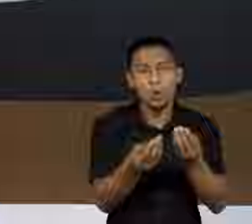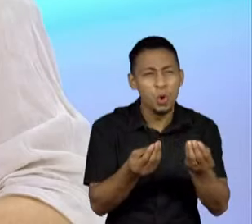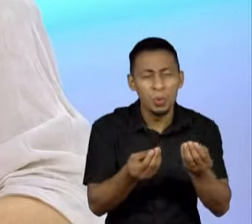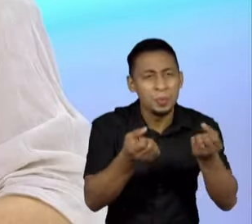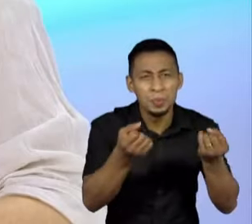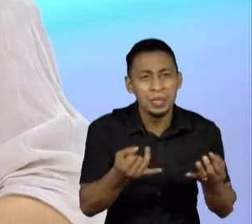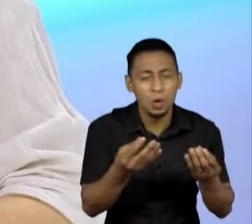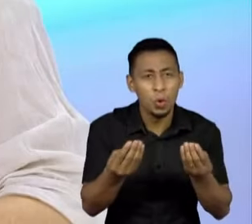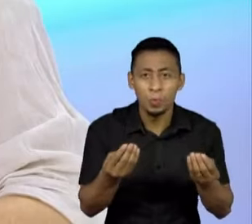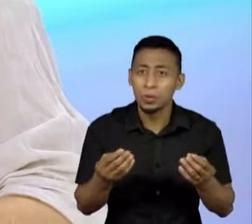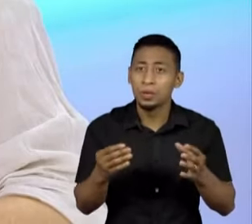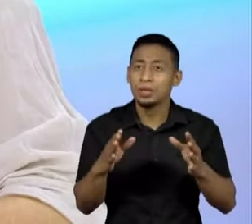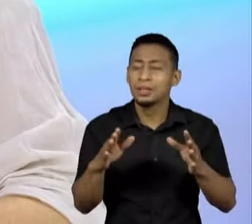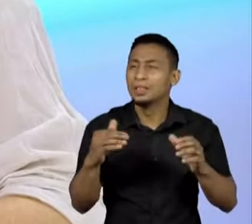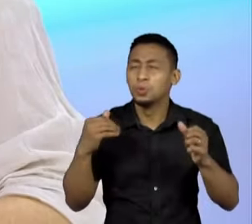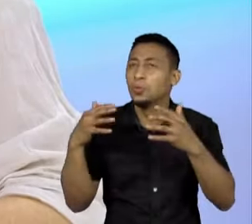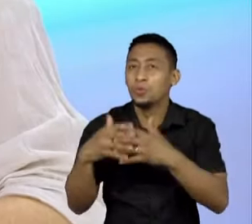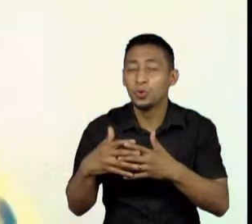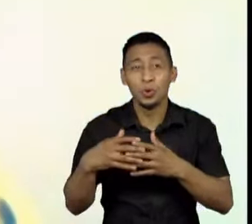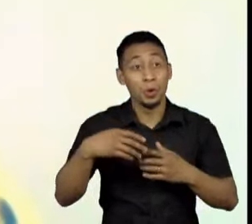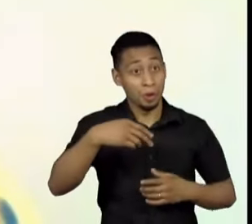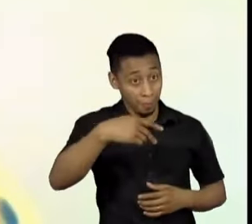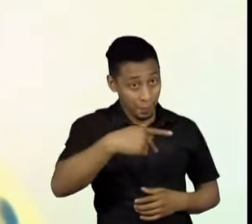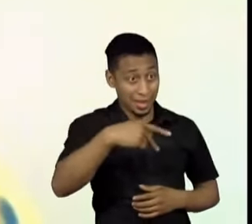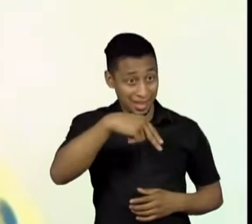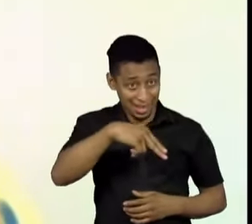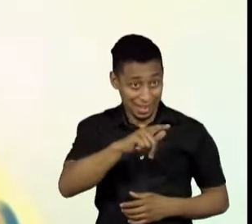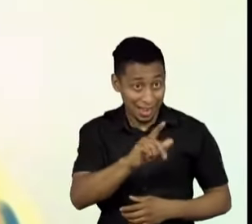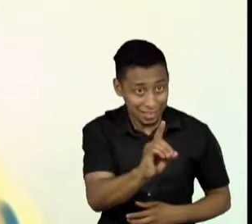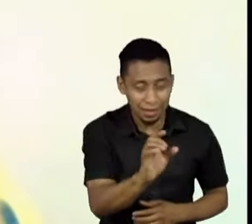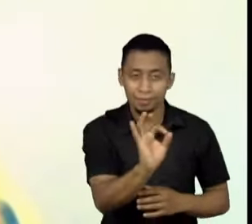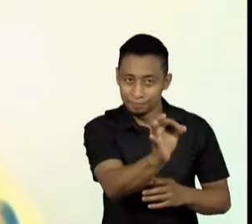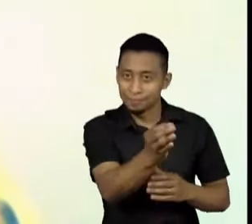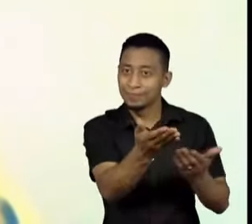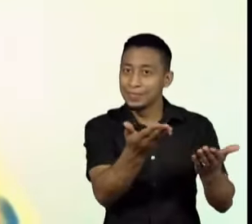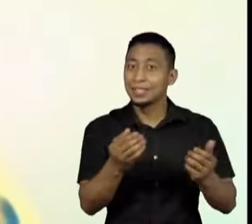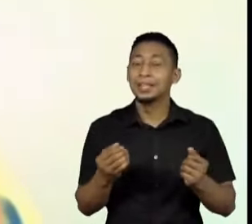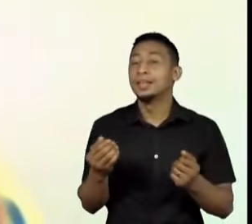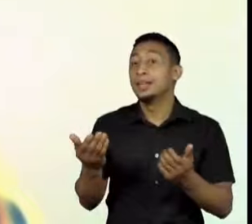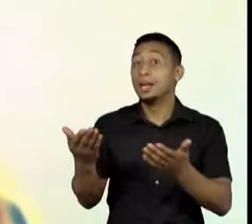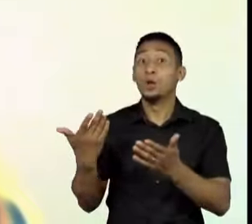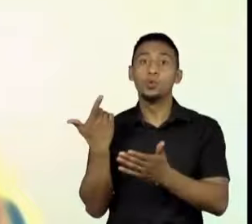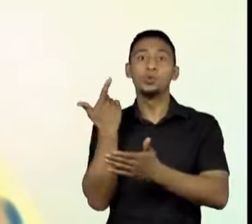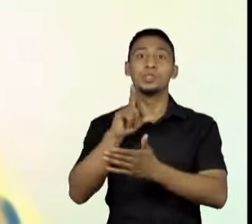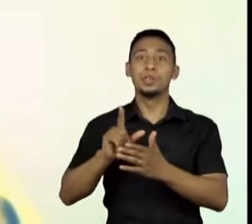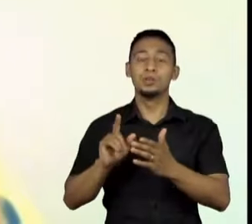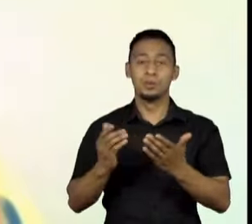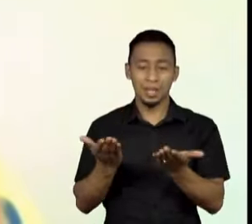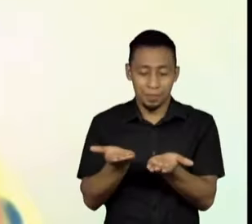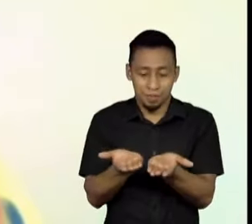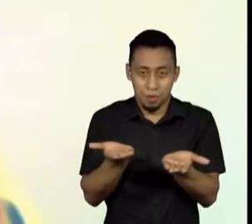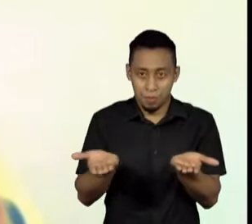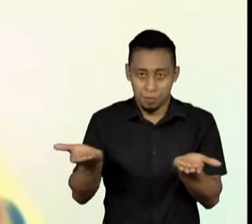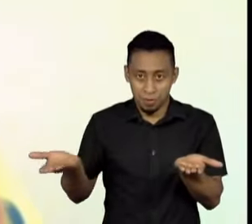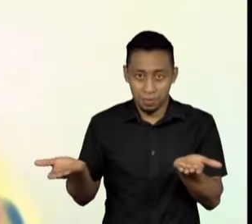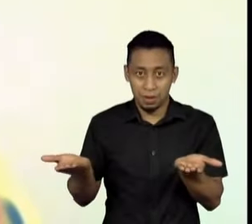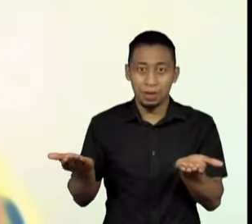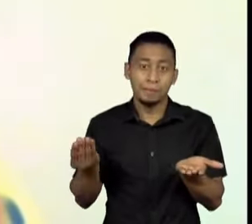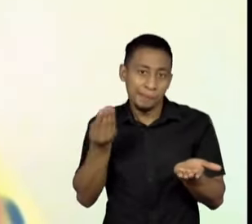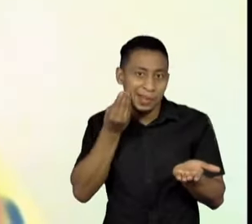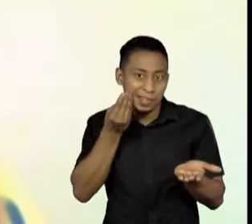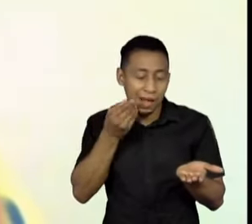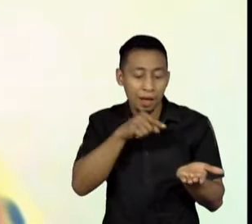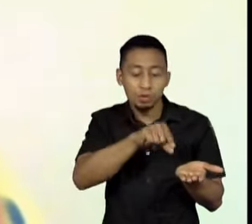PNLD. Eu sempre confundo. PNLD. Então, a Palas ganhou essa concorrência, claro que para uma editora maior